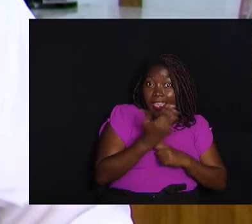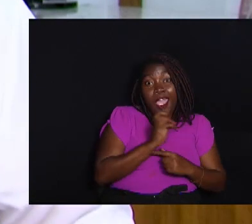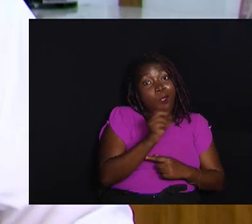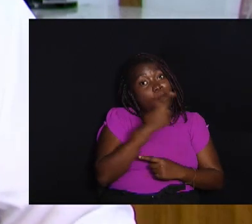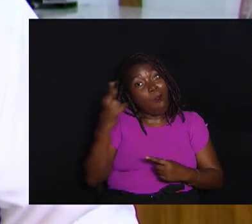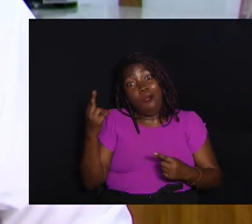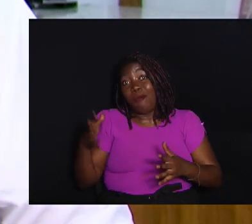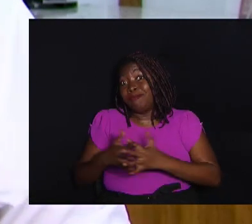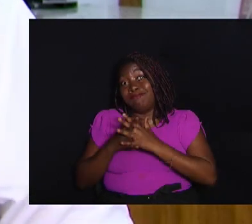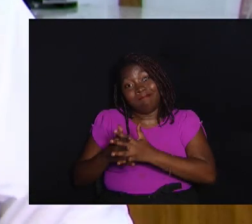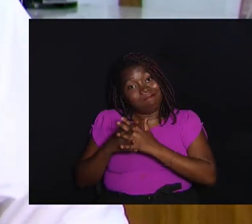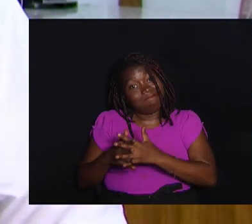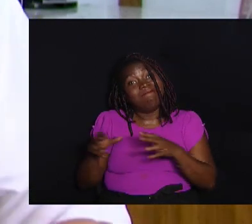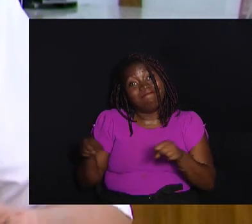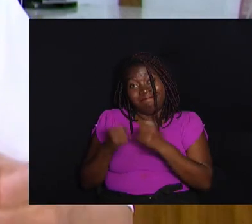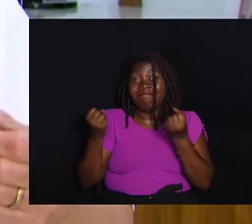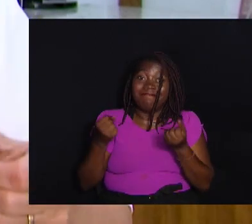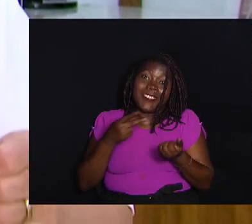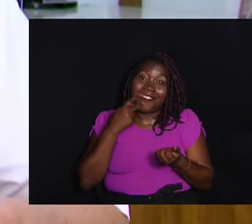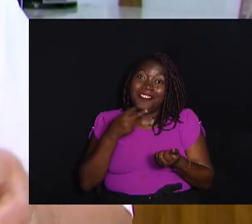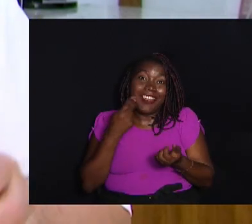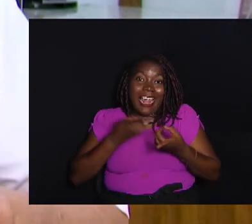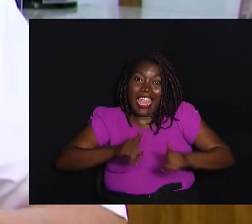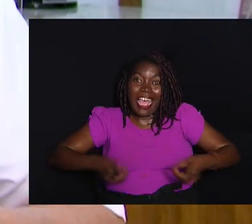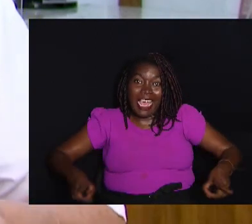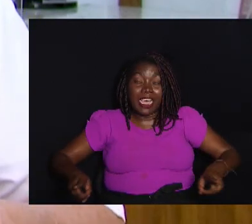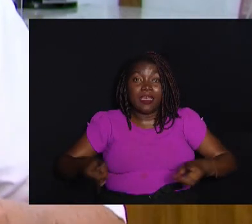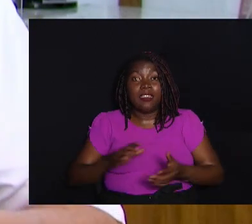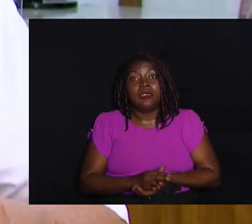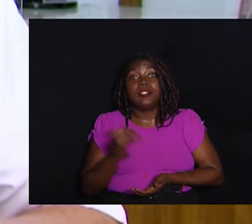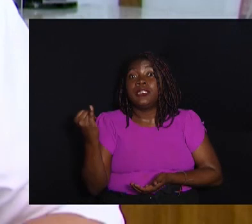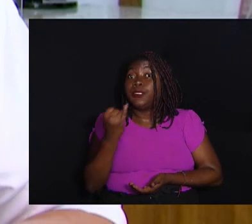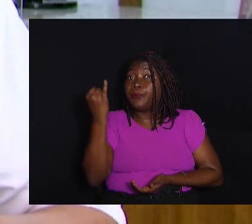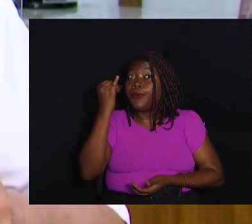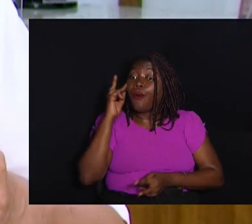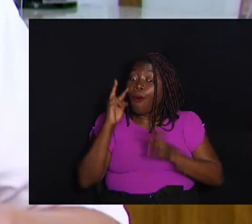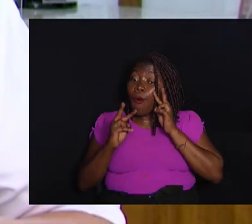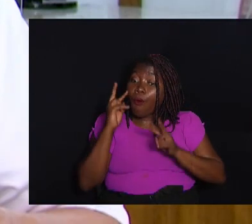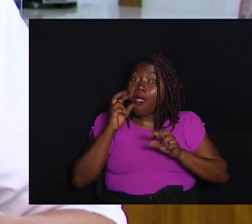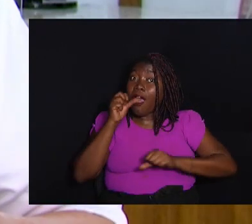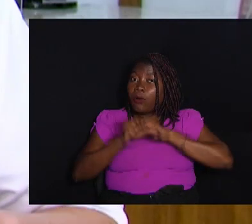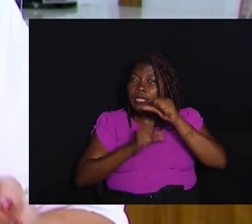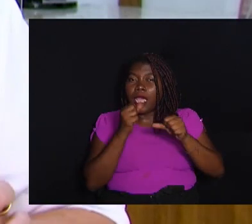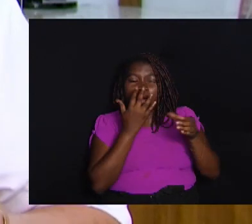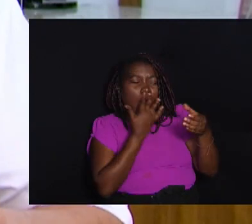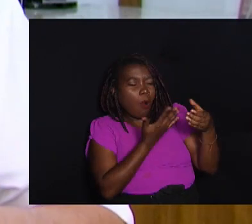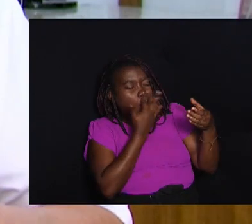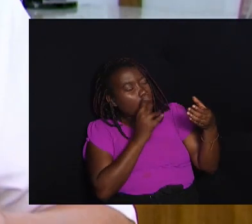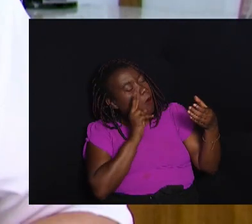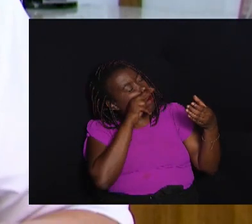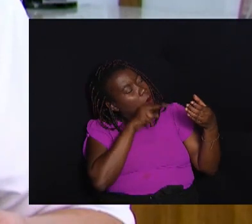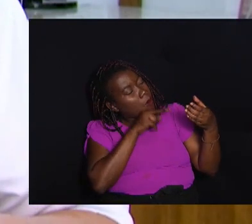estragar, para usar uma palavra mais didática, tá? É importante olhar alterações na cor.